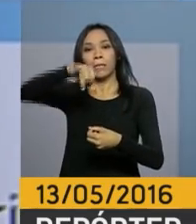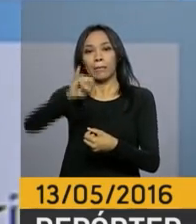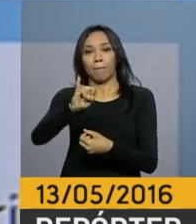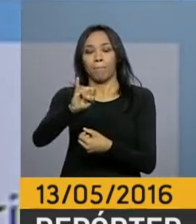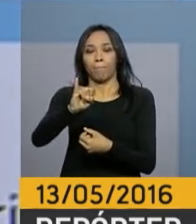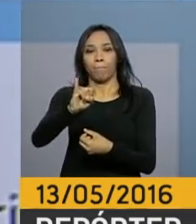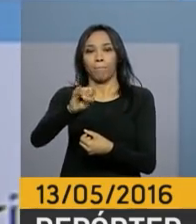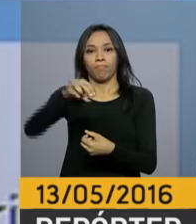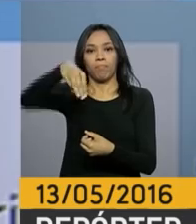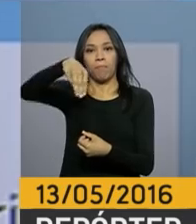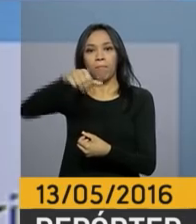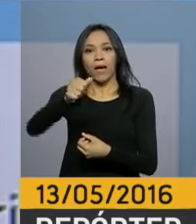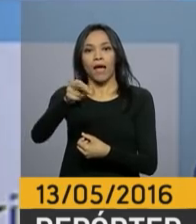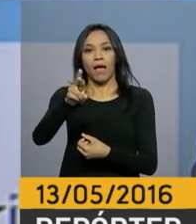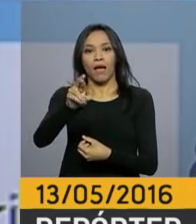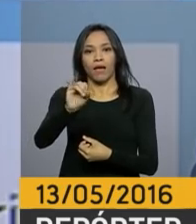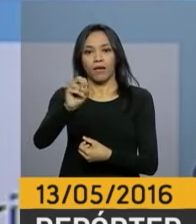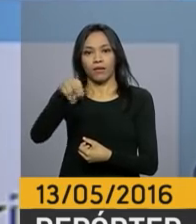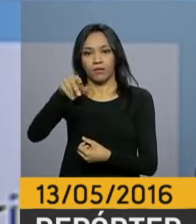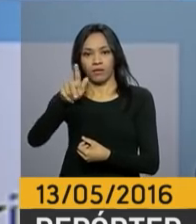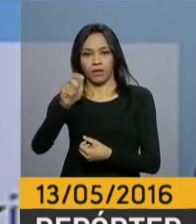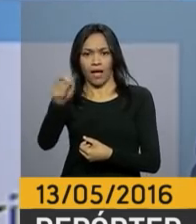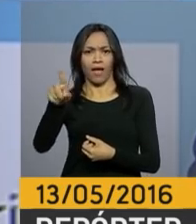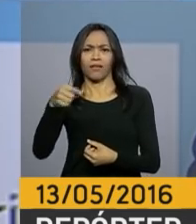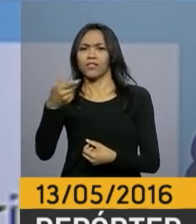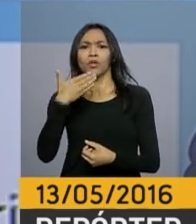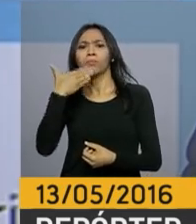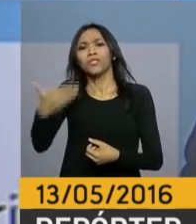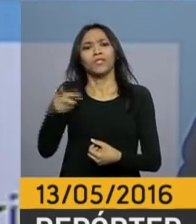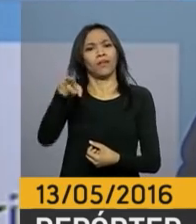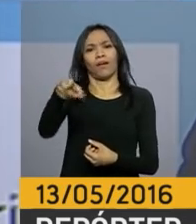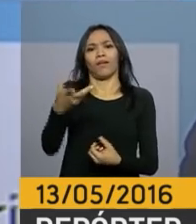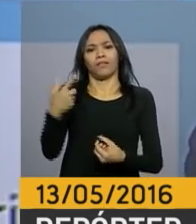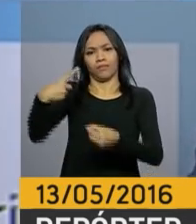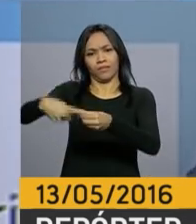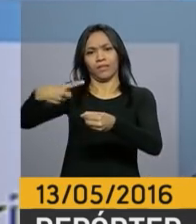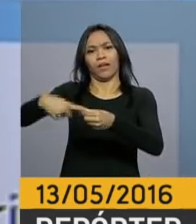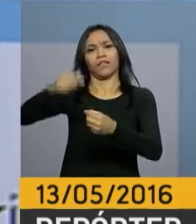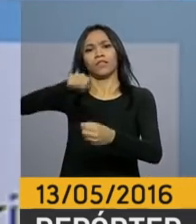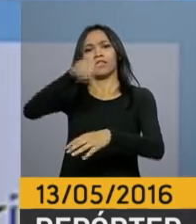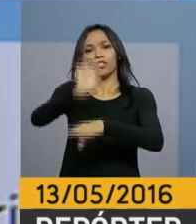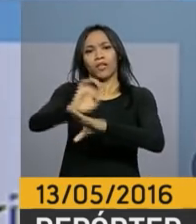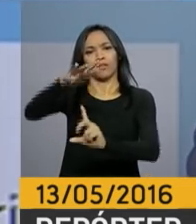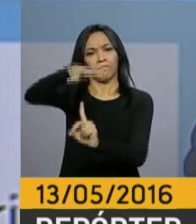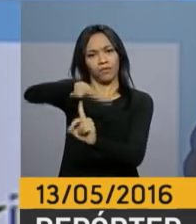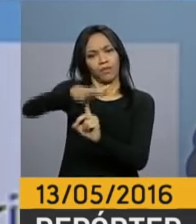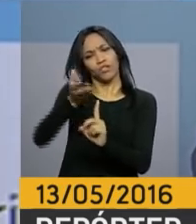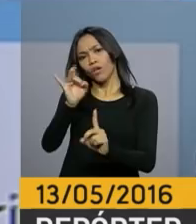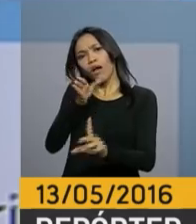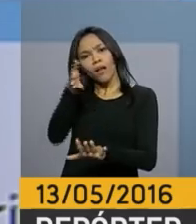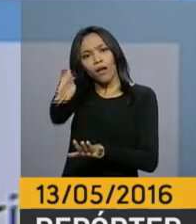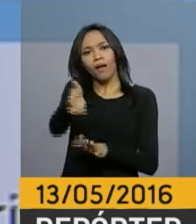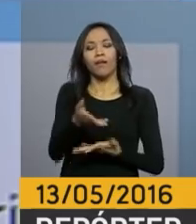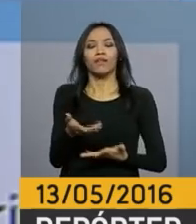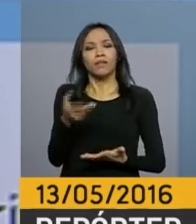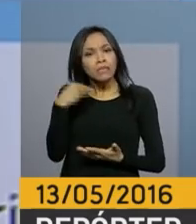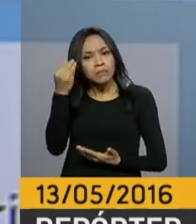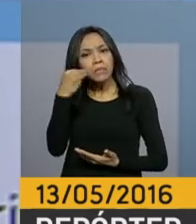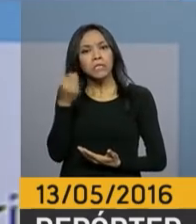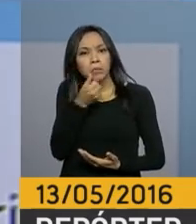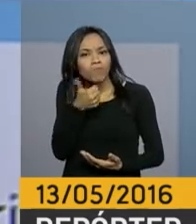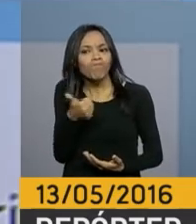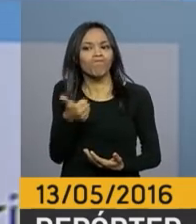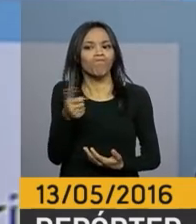será cedido então assim como esse lá os nossos médicos receitam impr prontuário eletrônico né então o